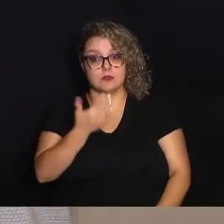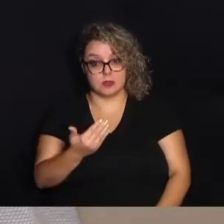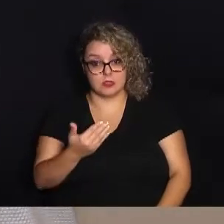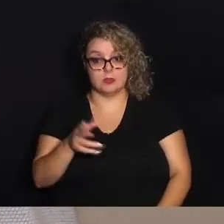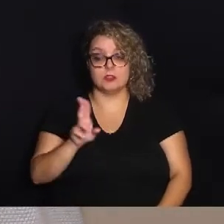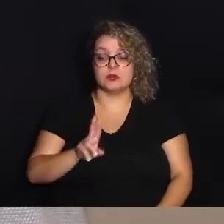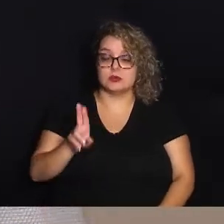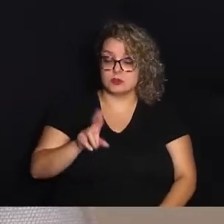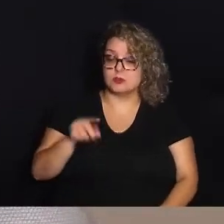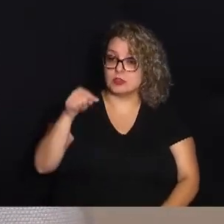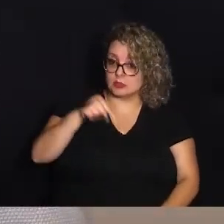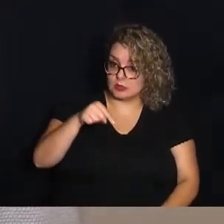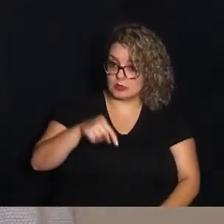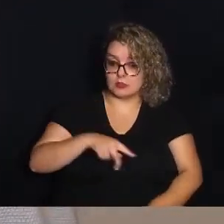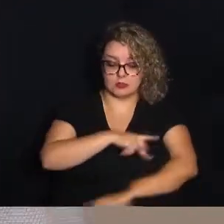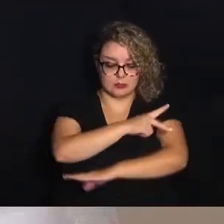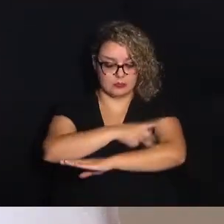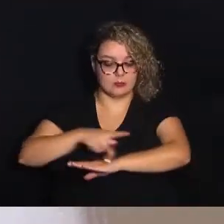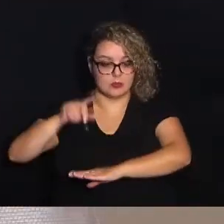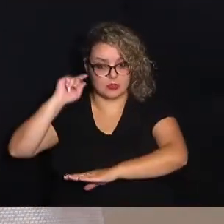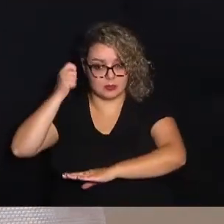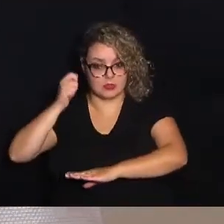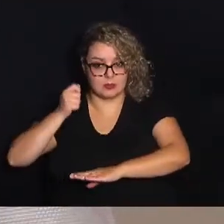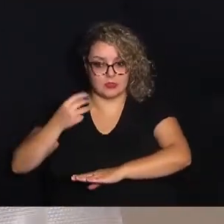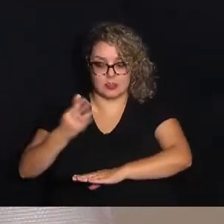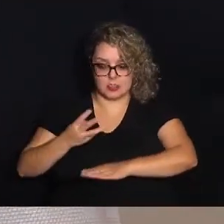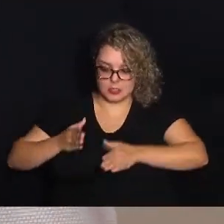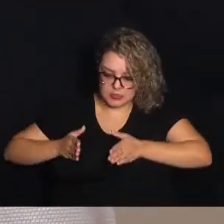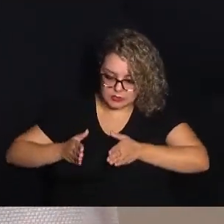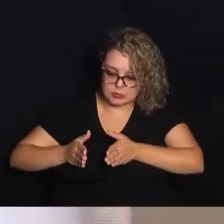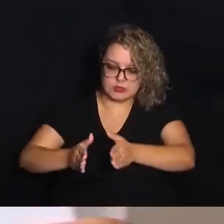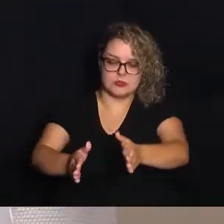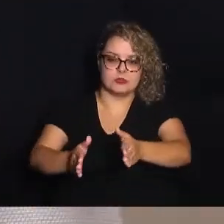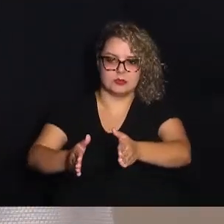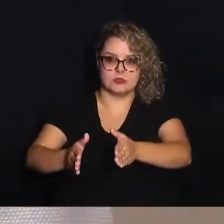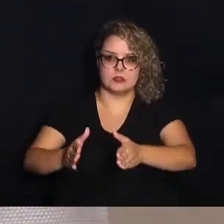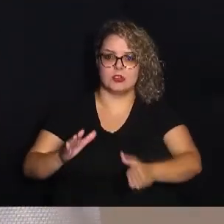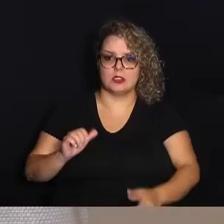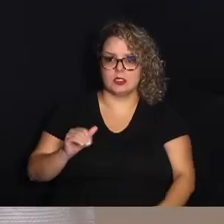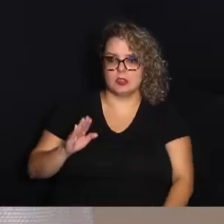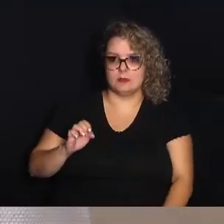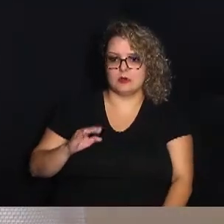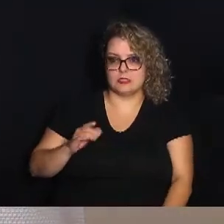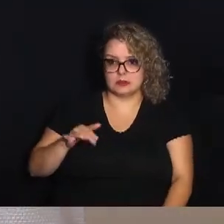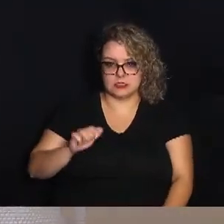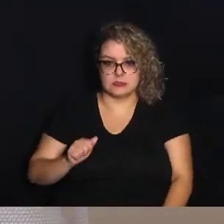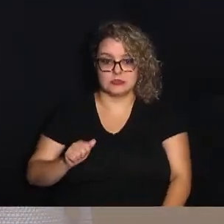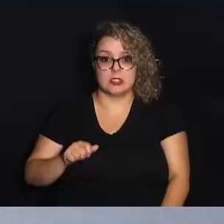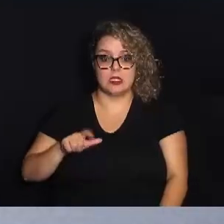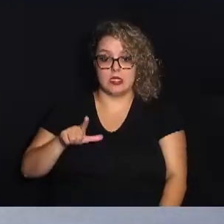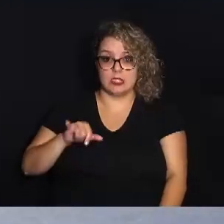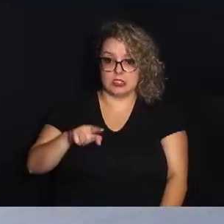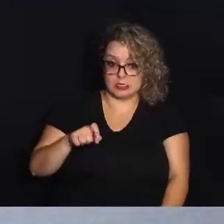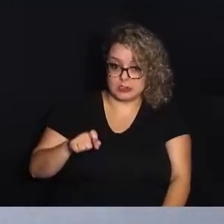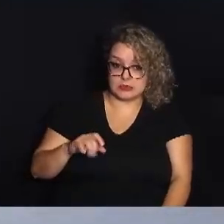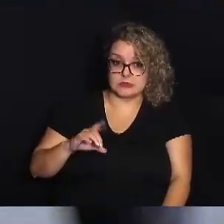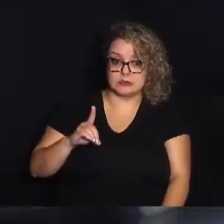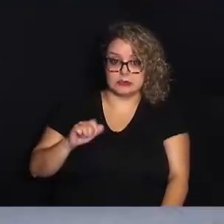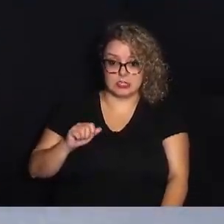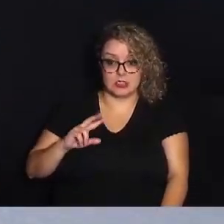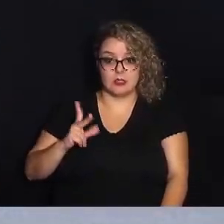pedimos para ser implantado ali também as terceiras faixas nas Cabeceiras da lix da Cunha o